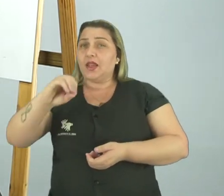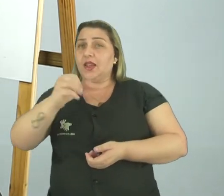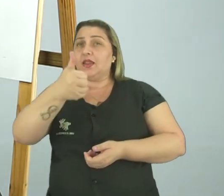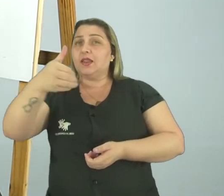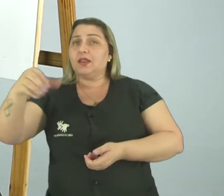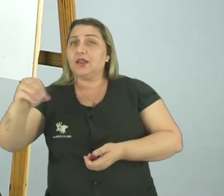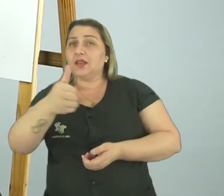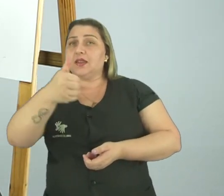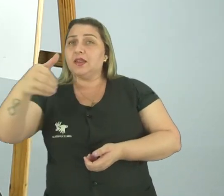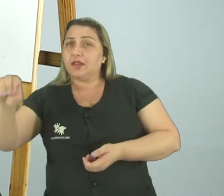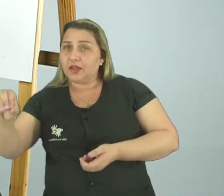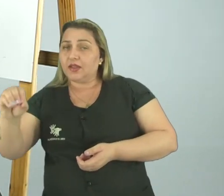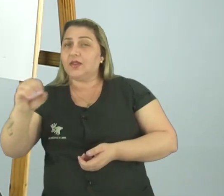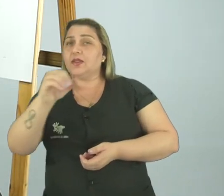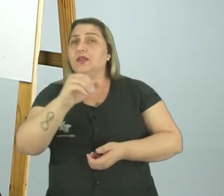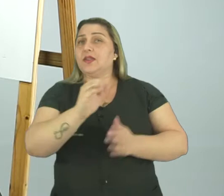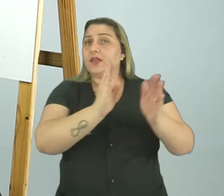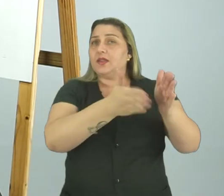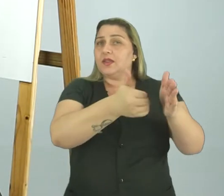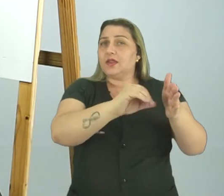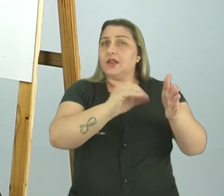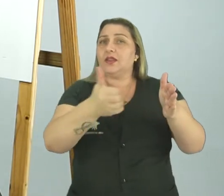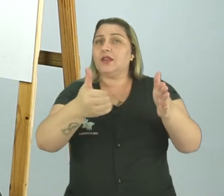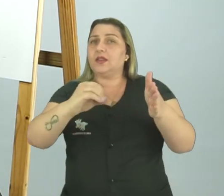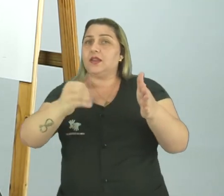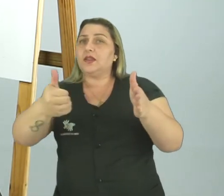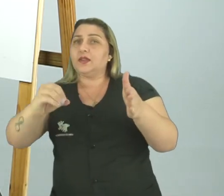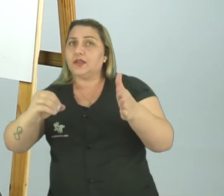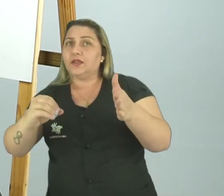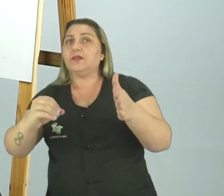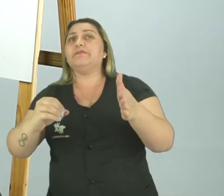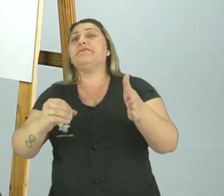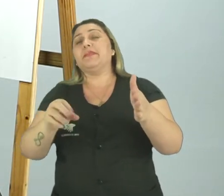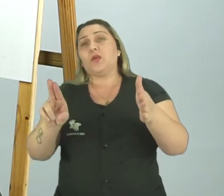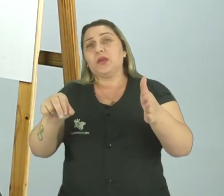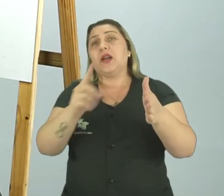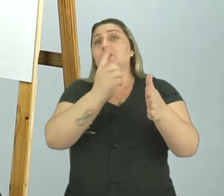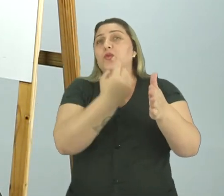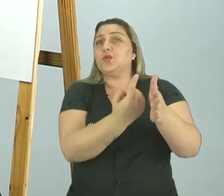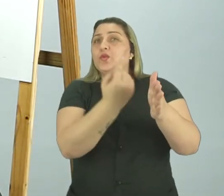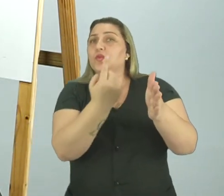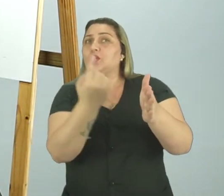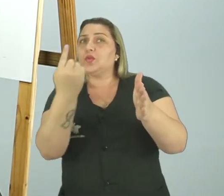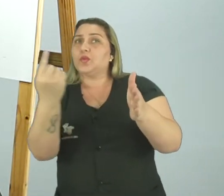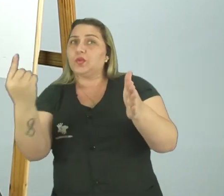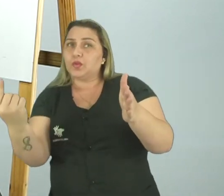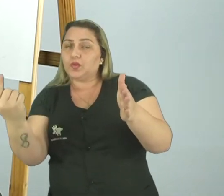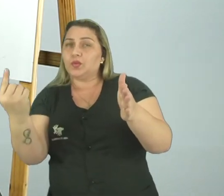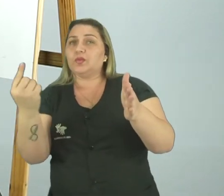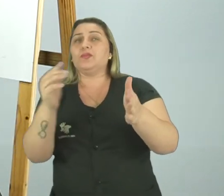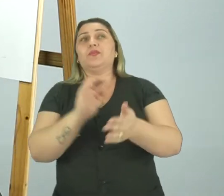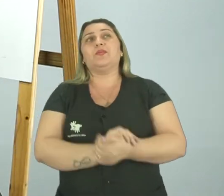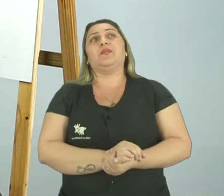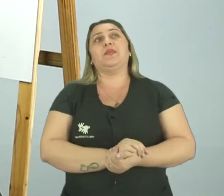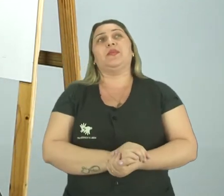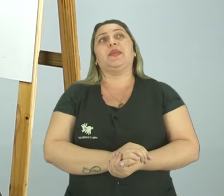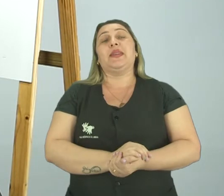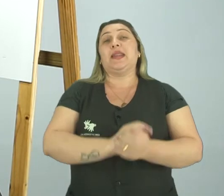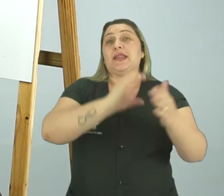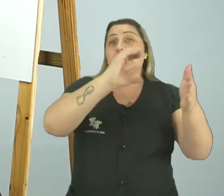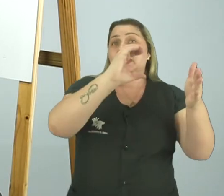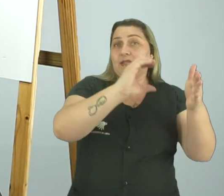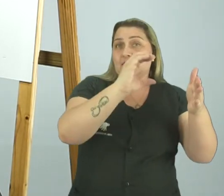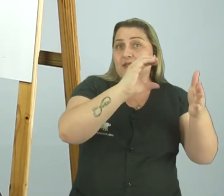10. Nessa primeira, eu vou estar adicionando de 1 em 1. E aqui, vocês já sabem, né?